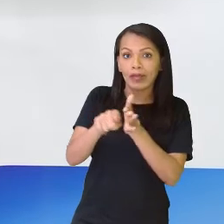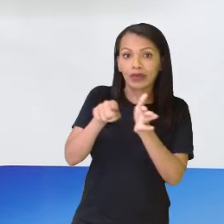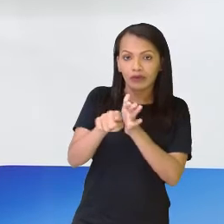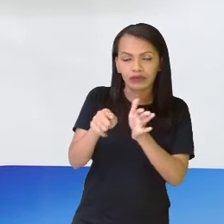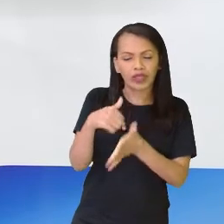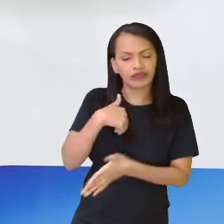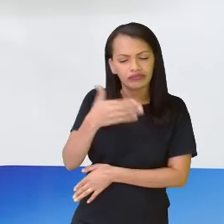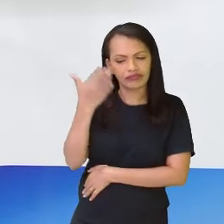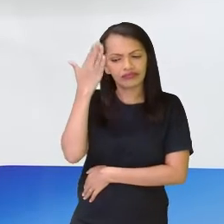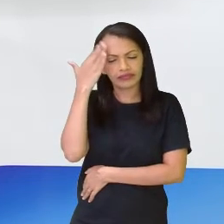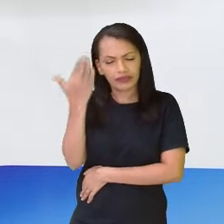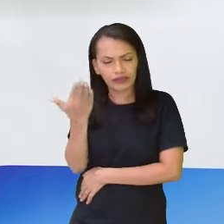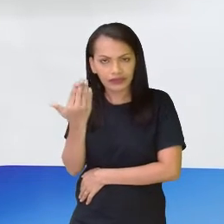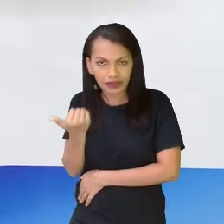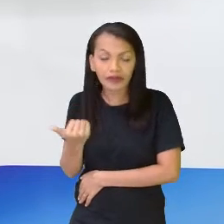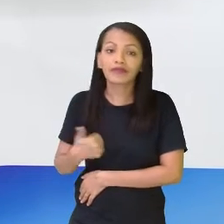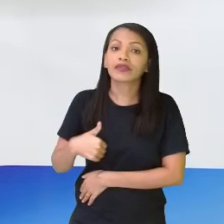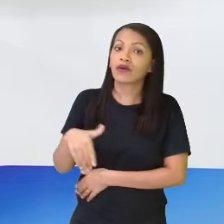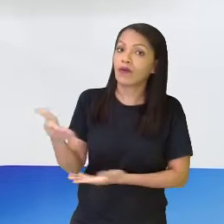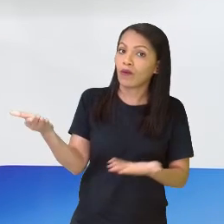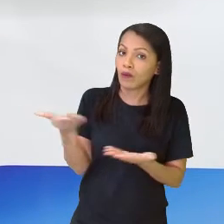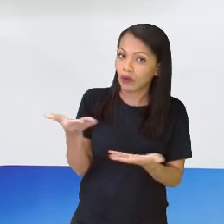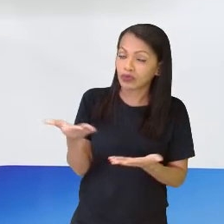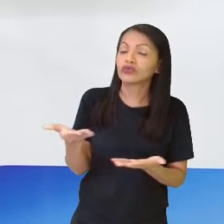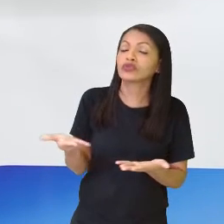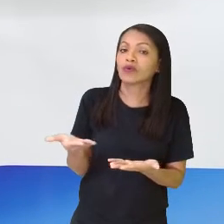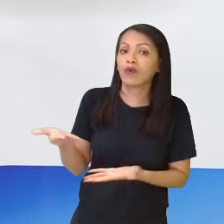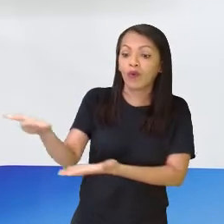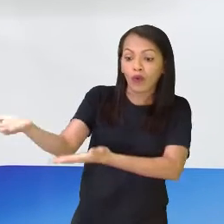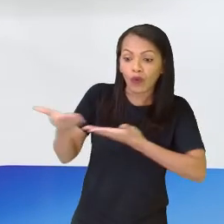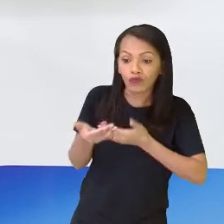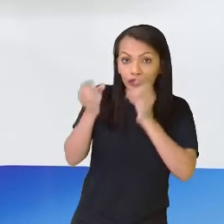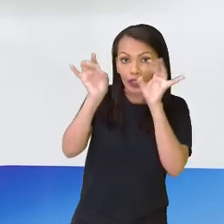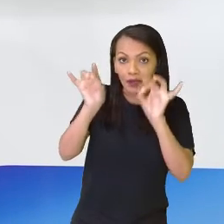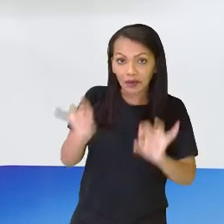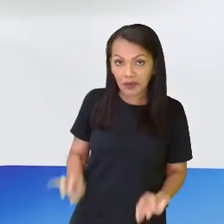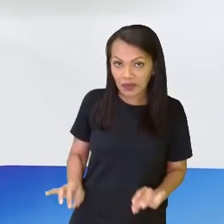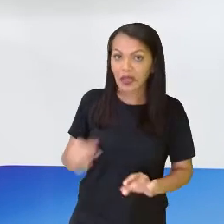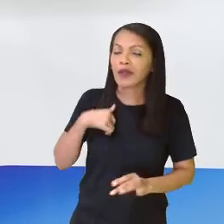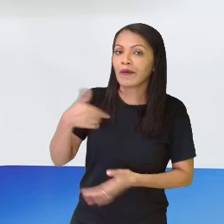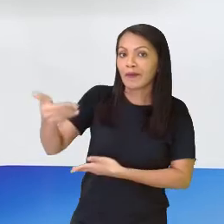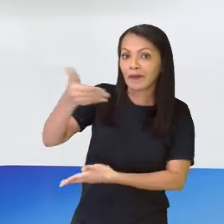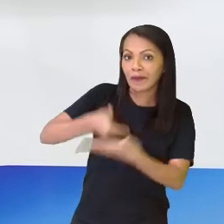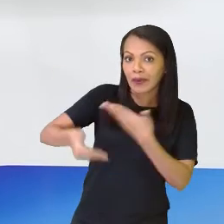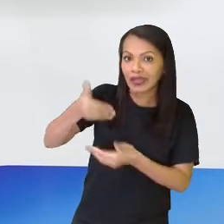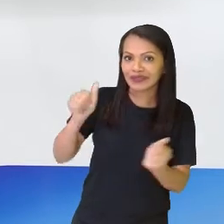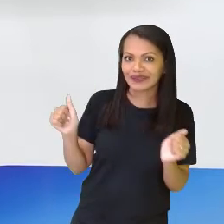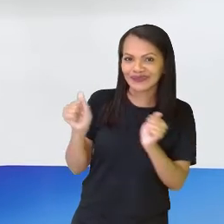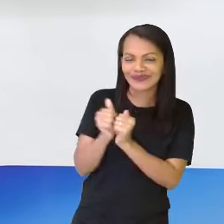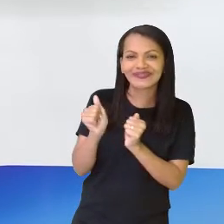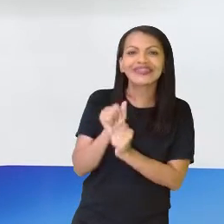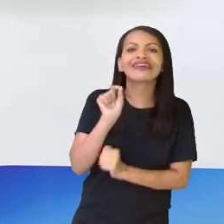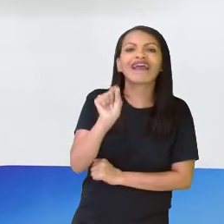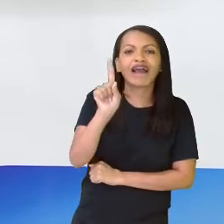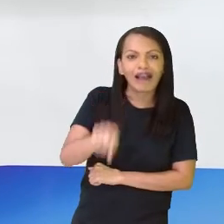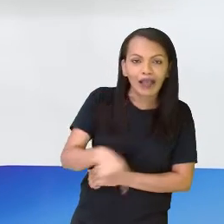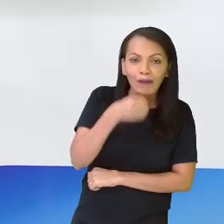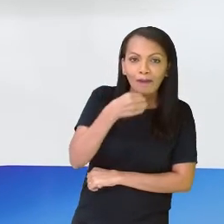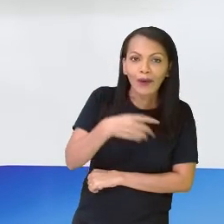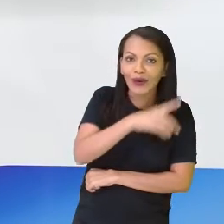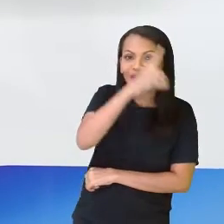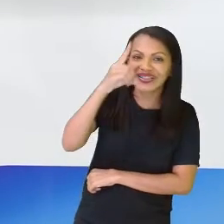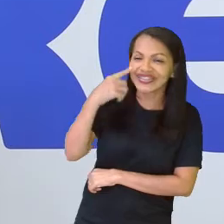mim. E tem hoje um convidado especial para fazer essa interação. Quem será? E aí, bom dia,